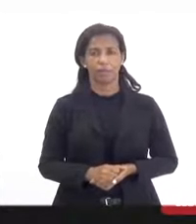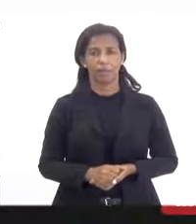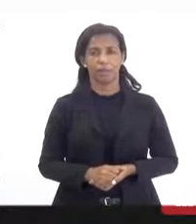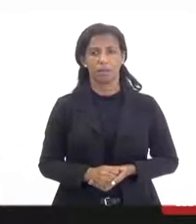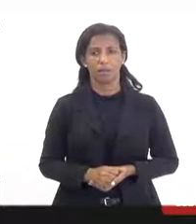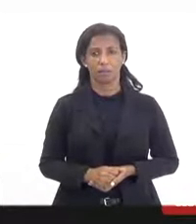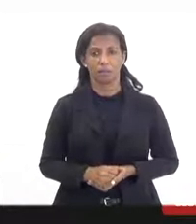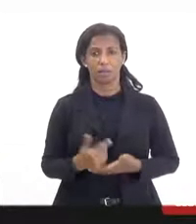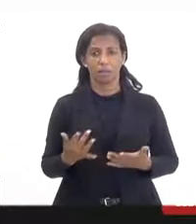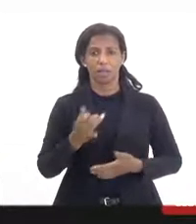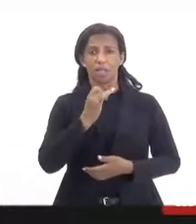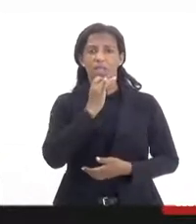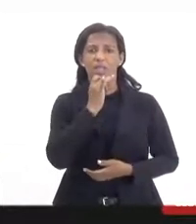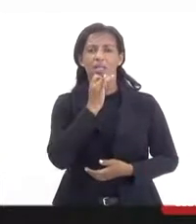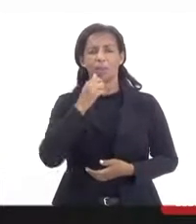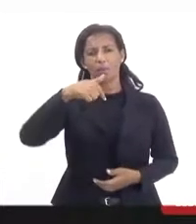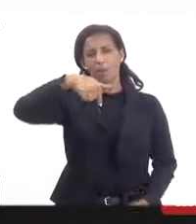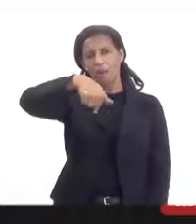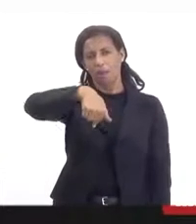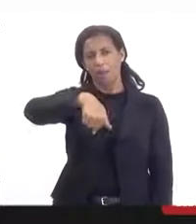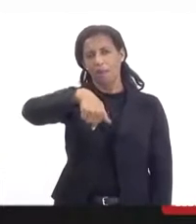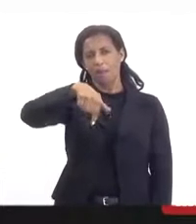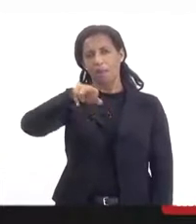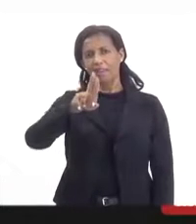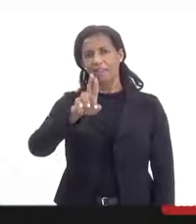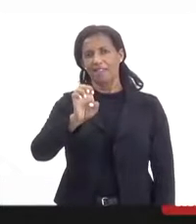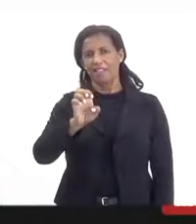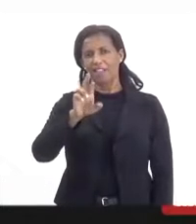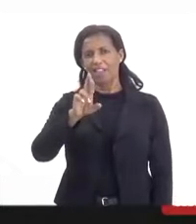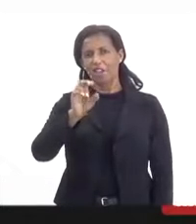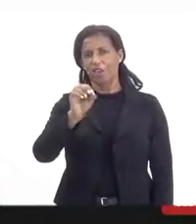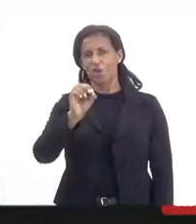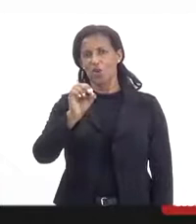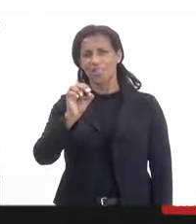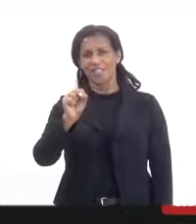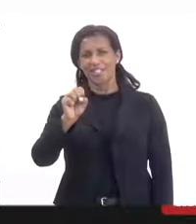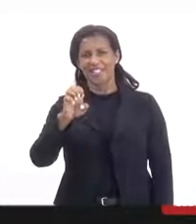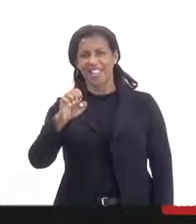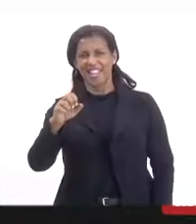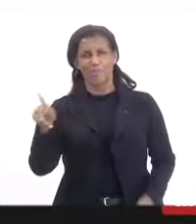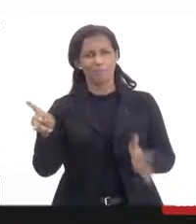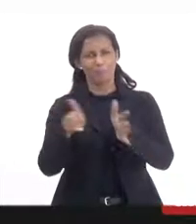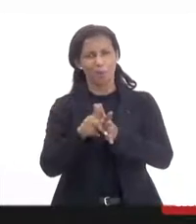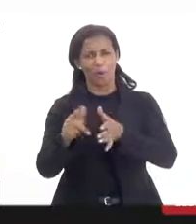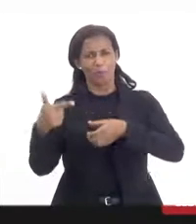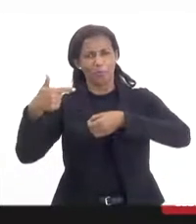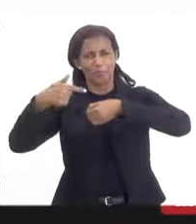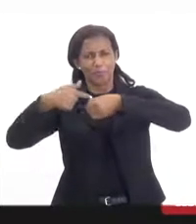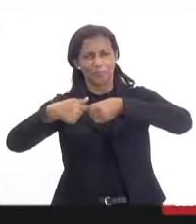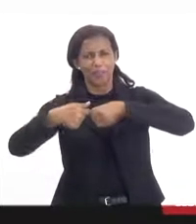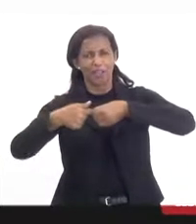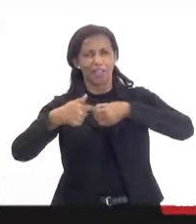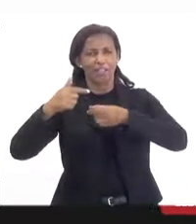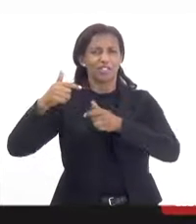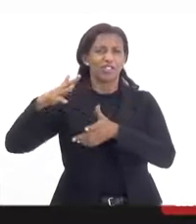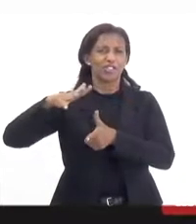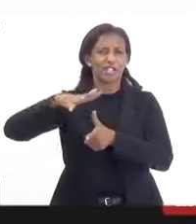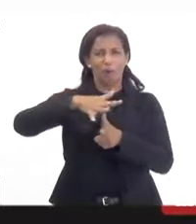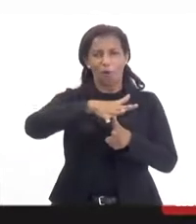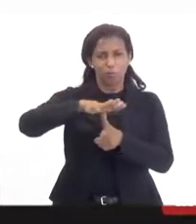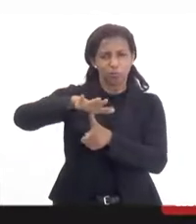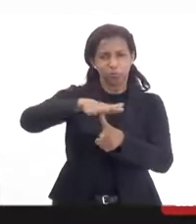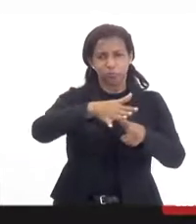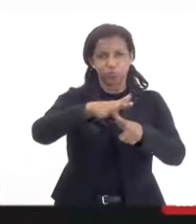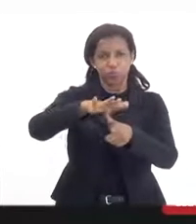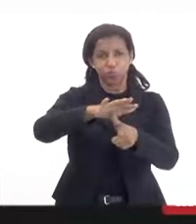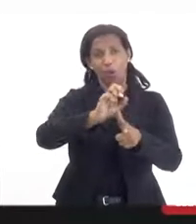a exemplo o querosene usado para abastecer helicópteros utilizados nos transportes empregados ou combustível